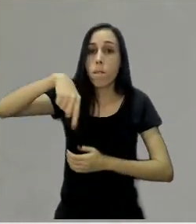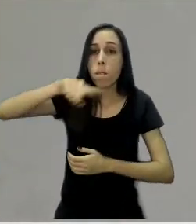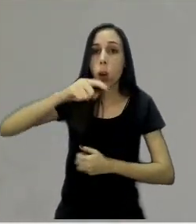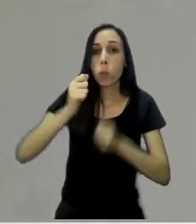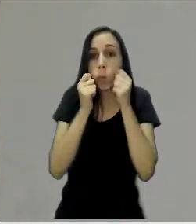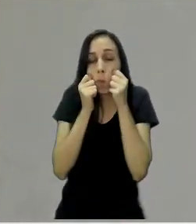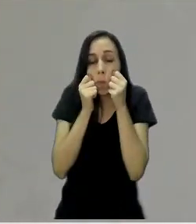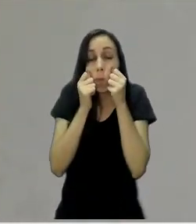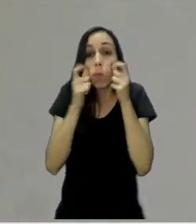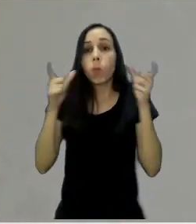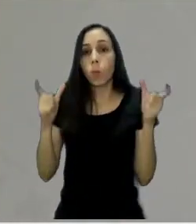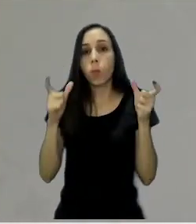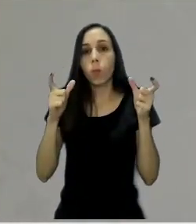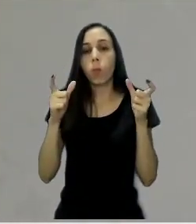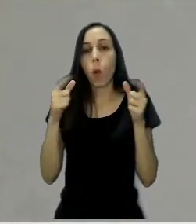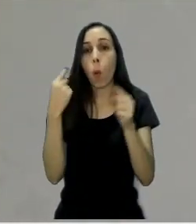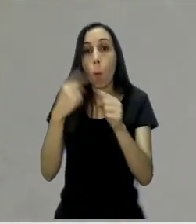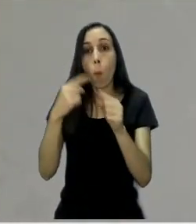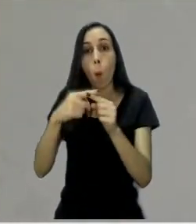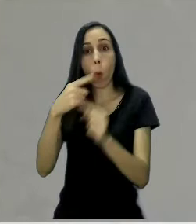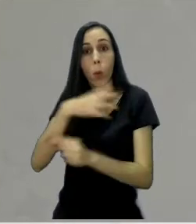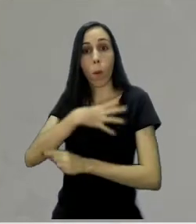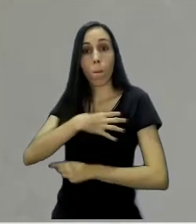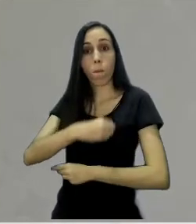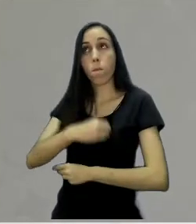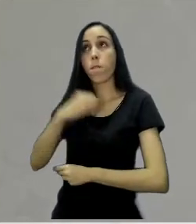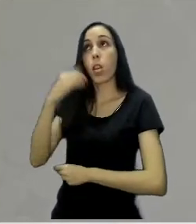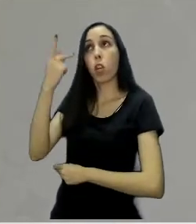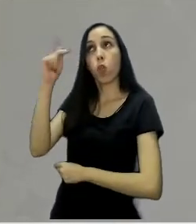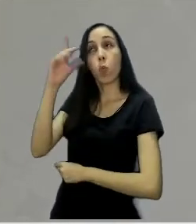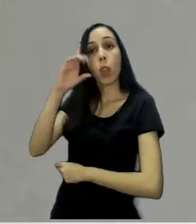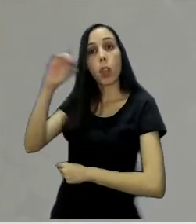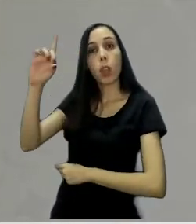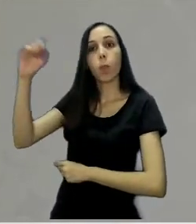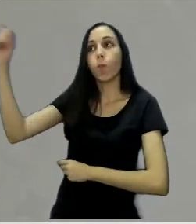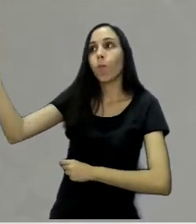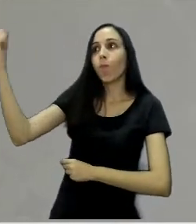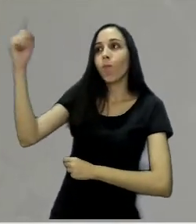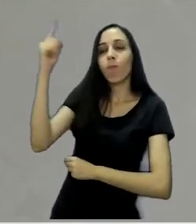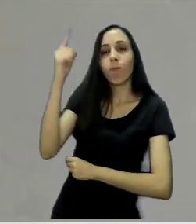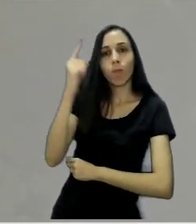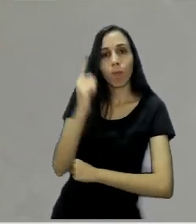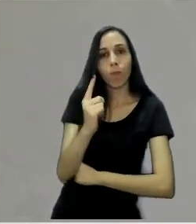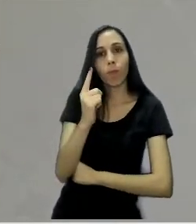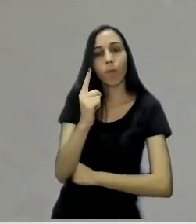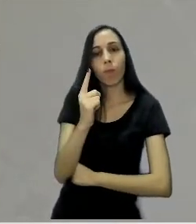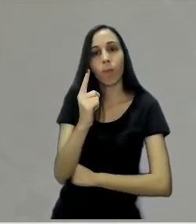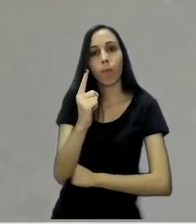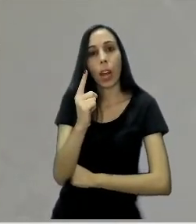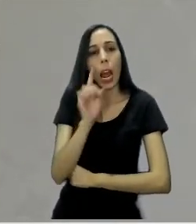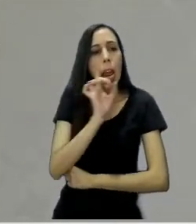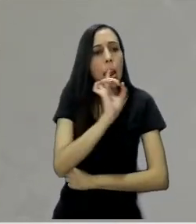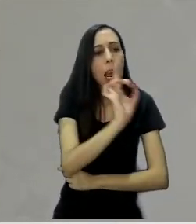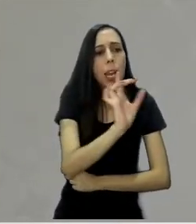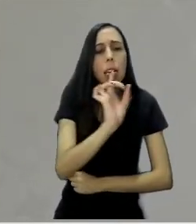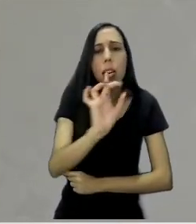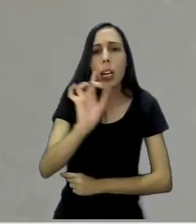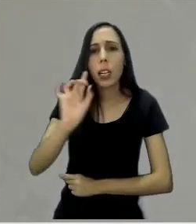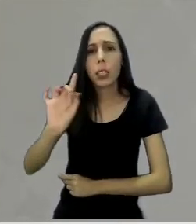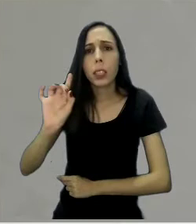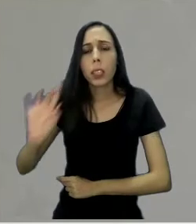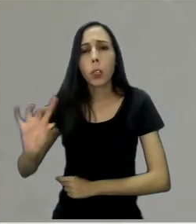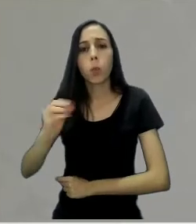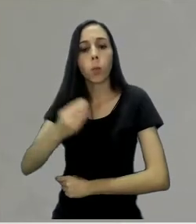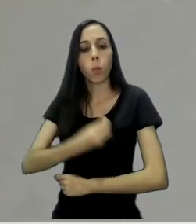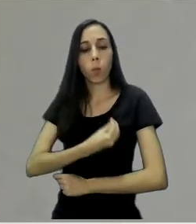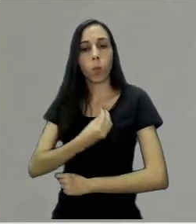Criaturas, despertai. O Filho de Deus veio até nós. Cada um